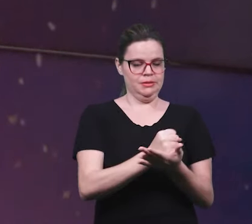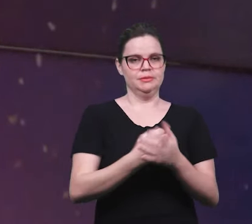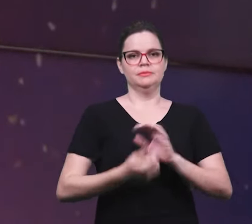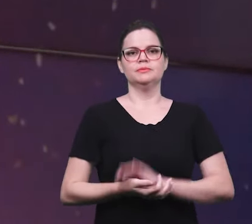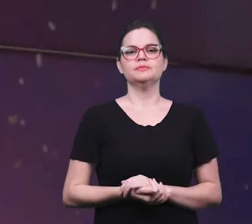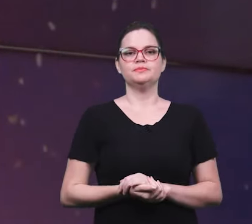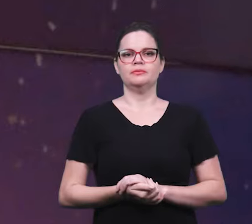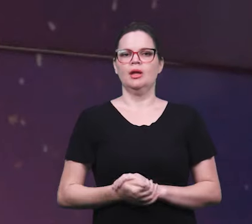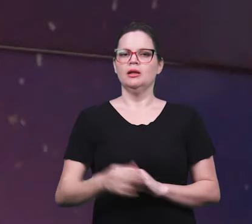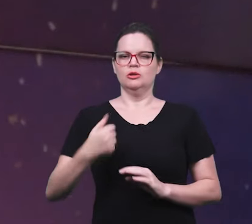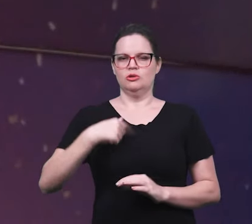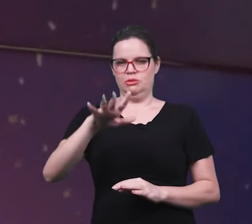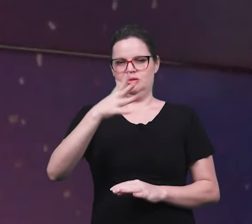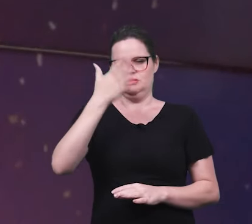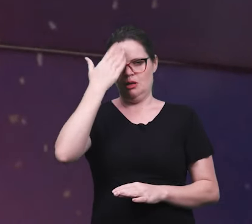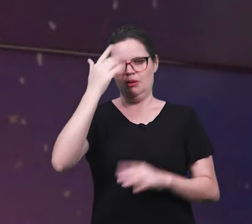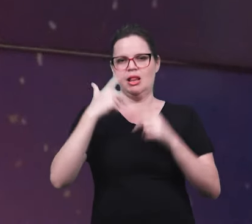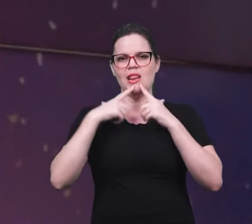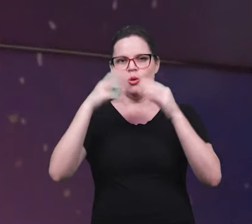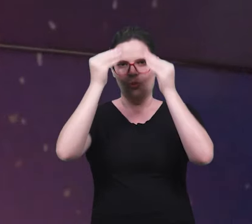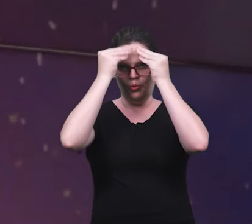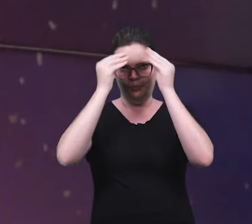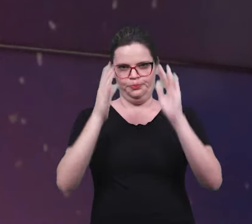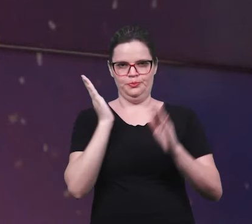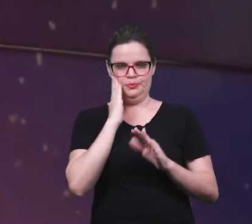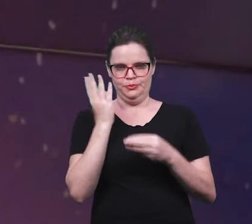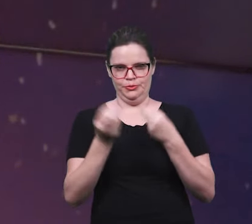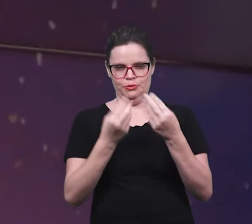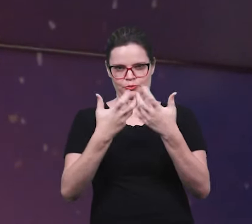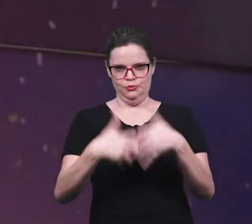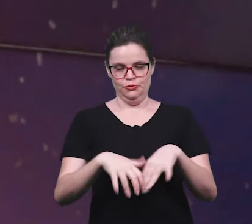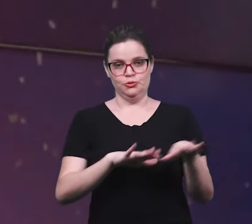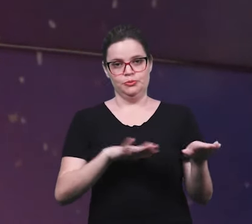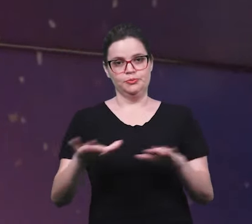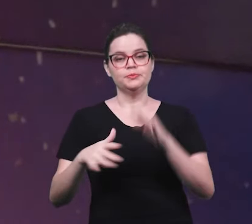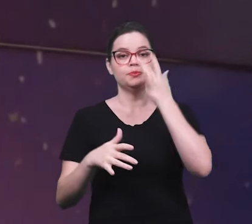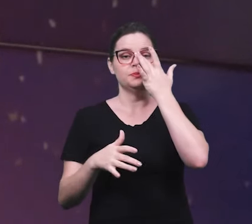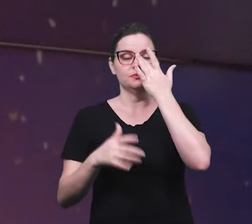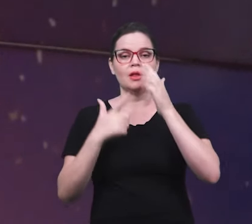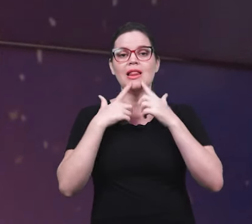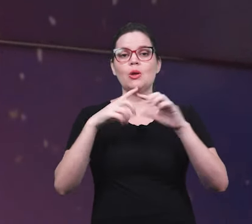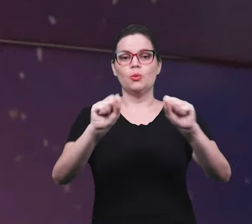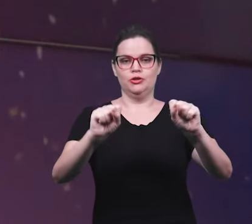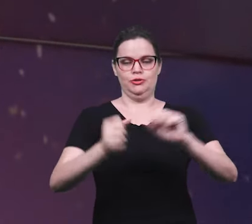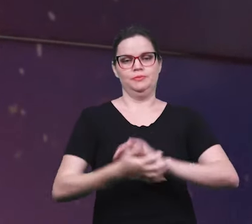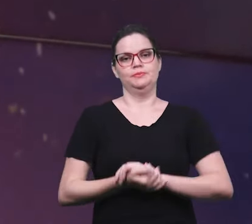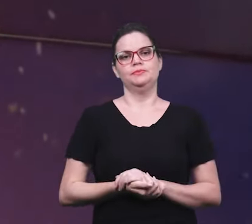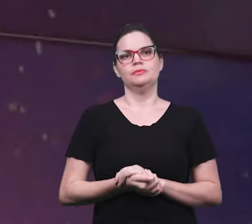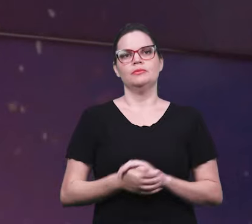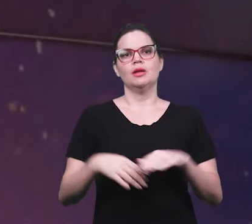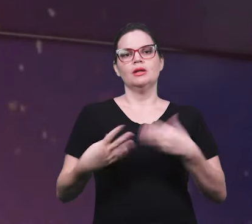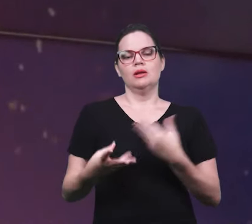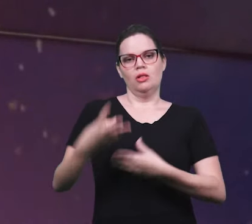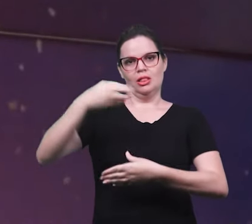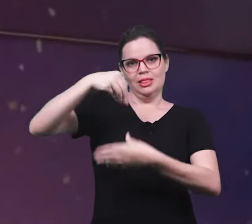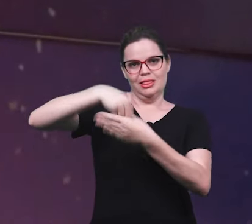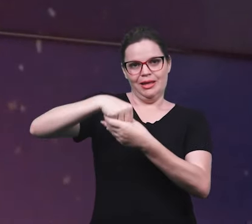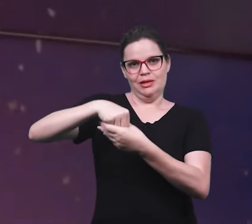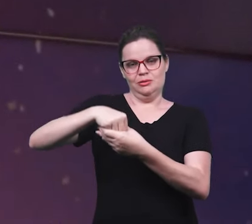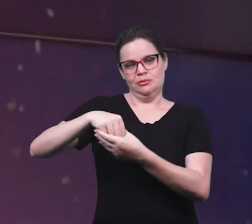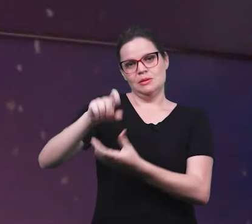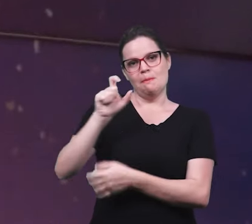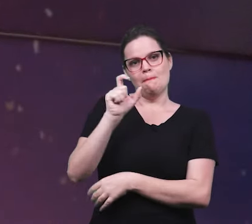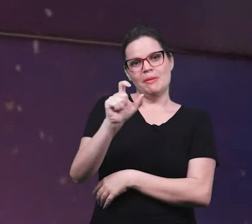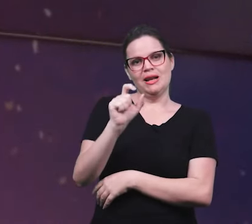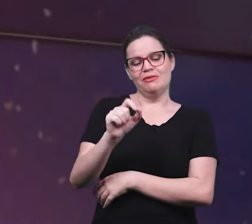a gente consegue observar a palavra grega energeia, no Novo Testamento, apontando ali